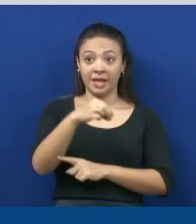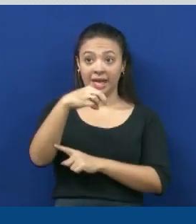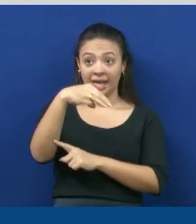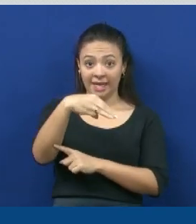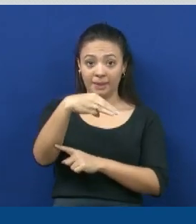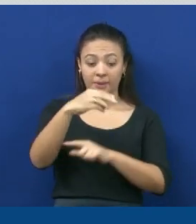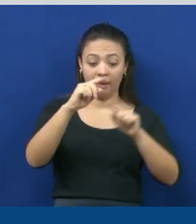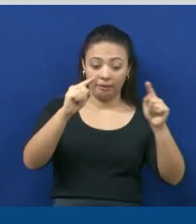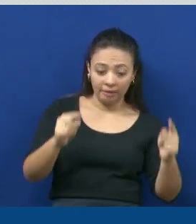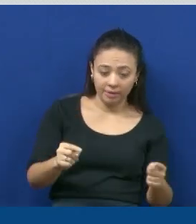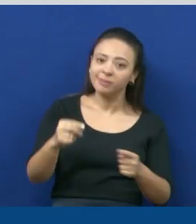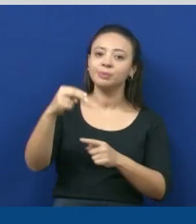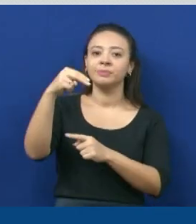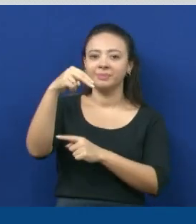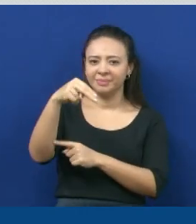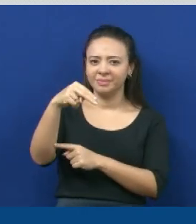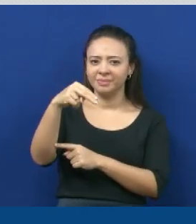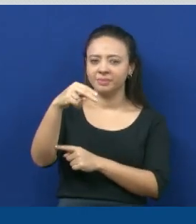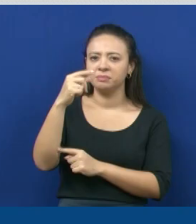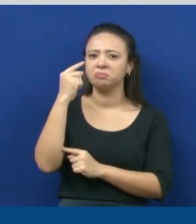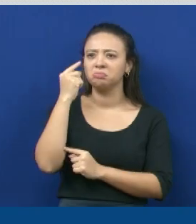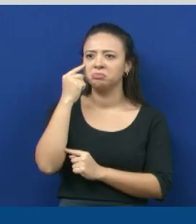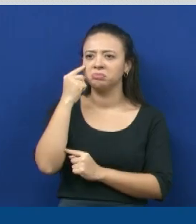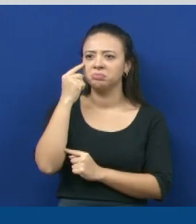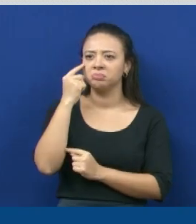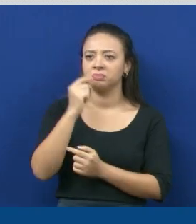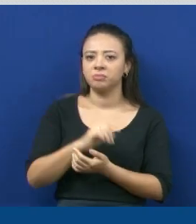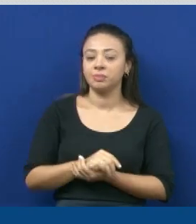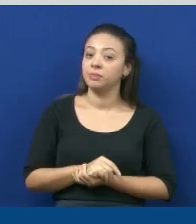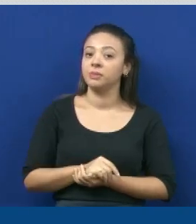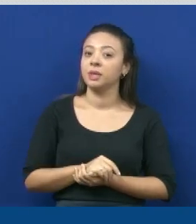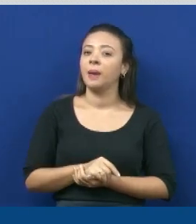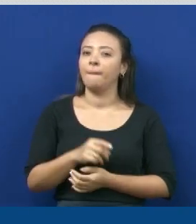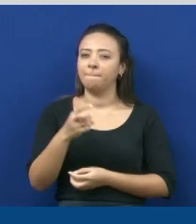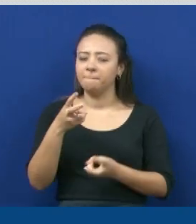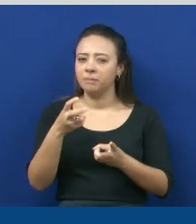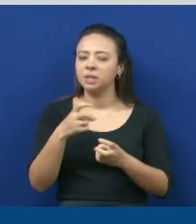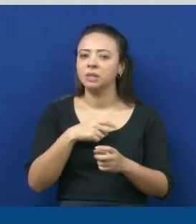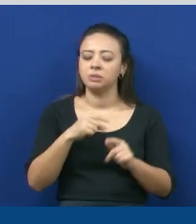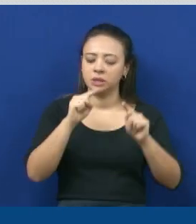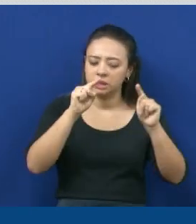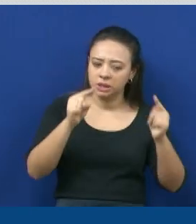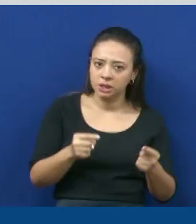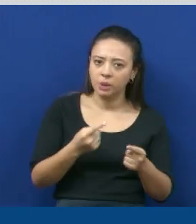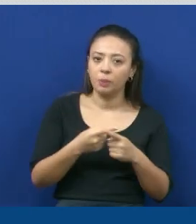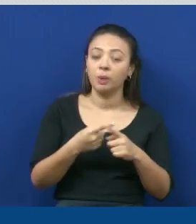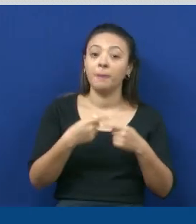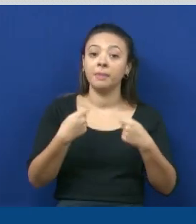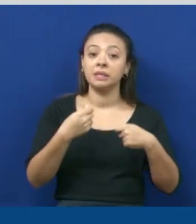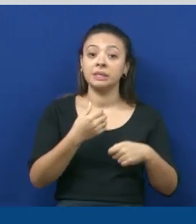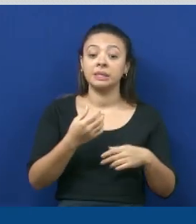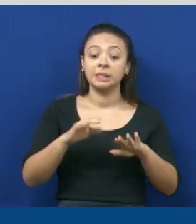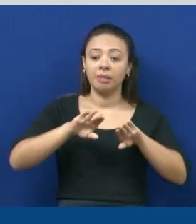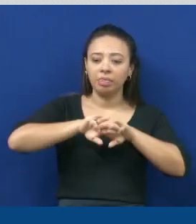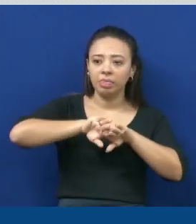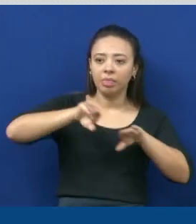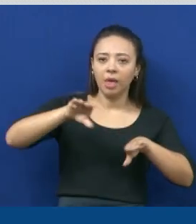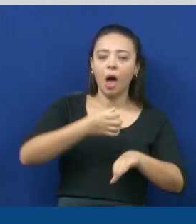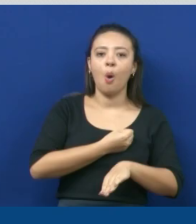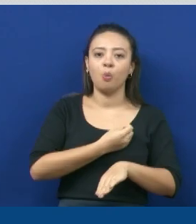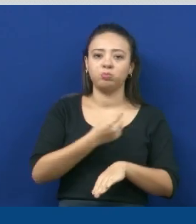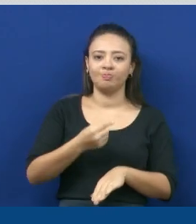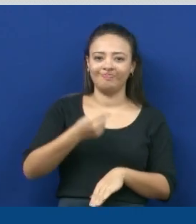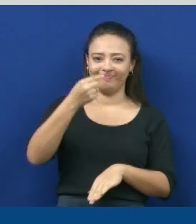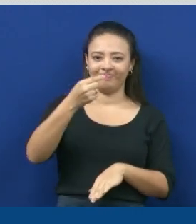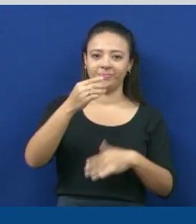expoente N. Só observe que nós temos a colocação do um parênteses aí para separar esses expoentes, né? Então, o que, que eu posso fazer?